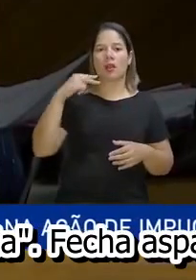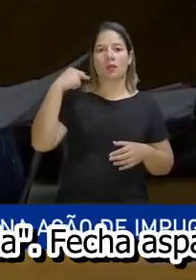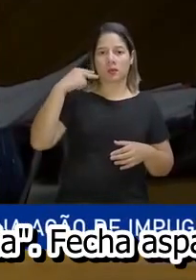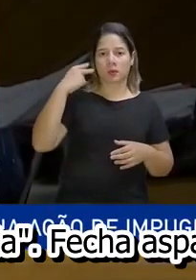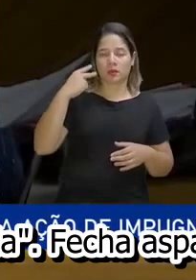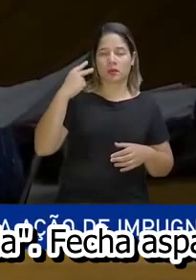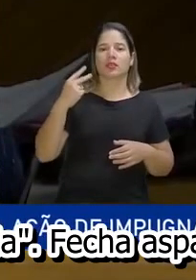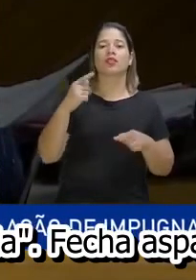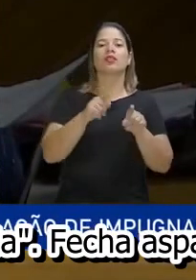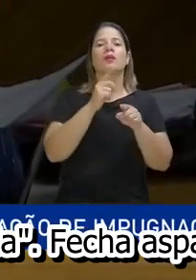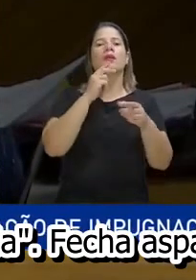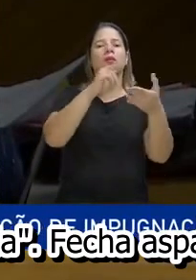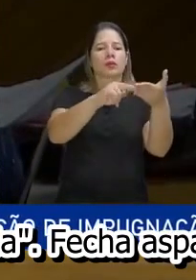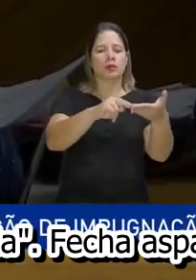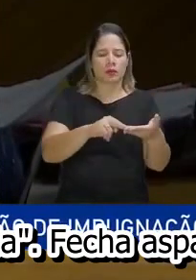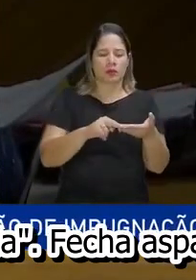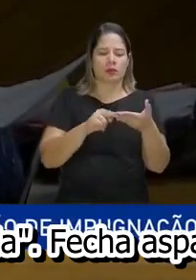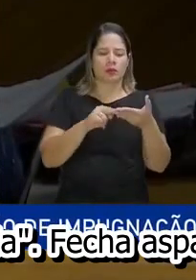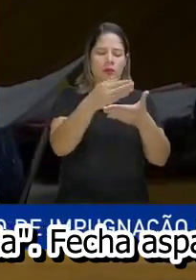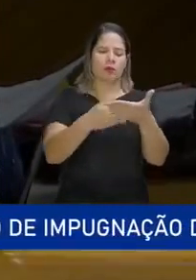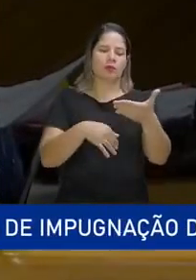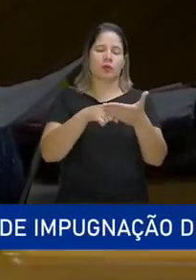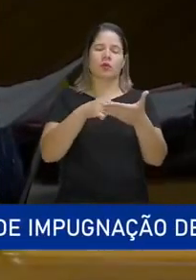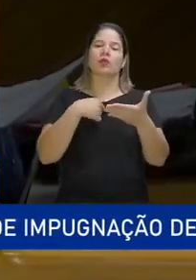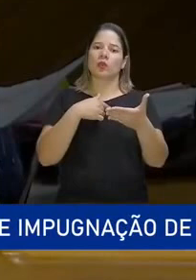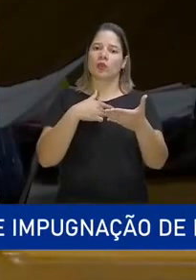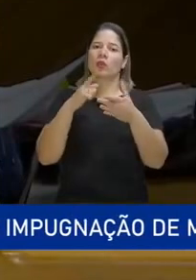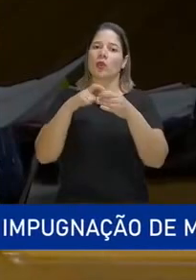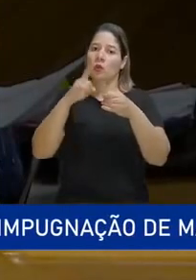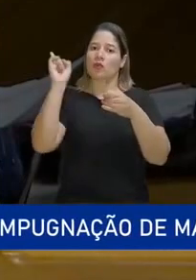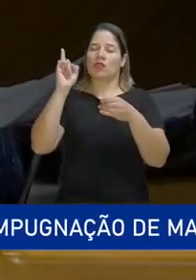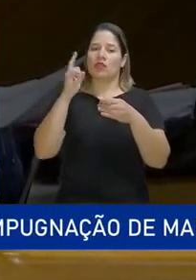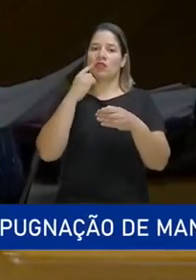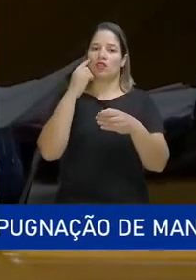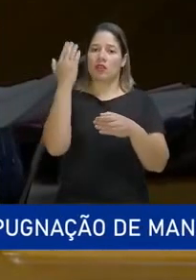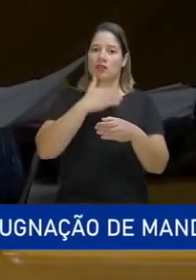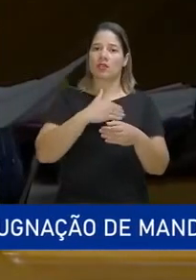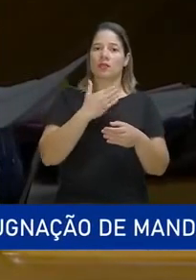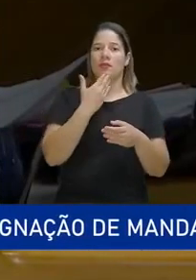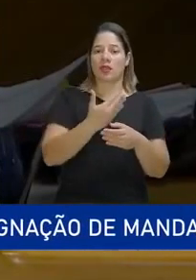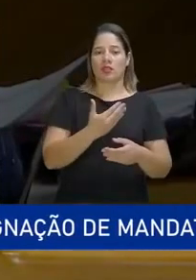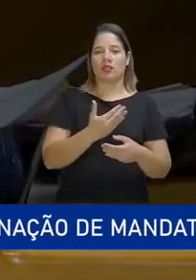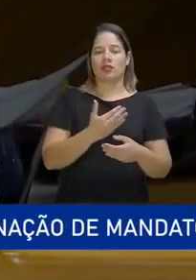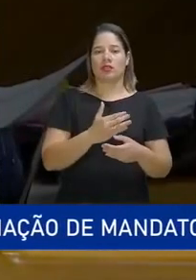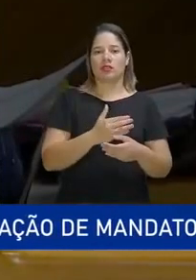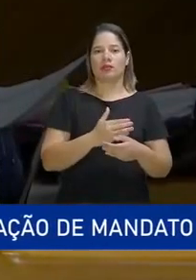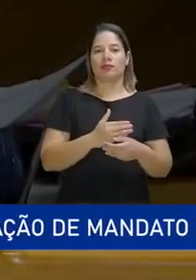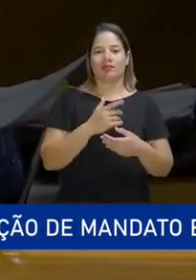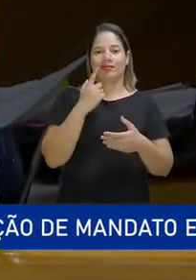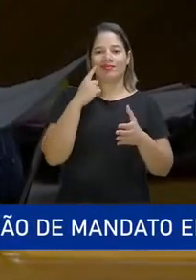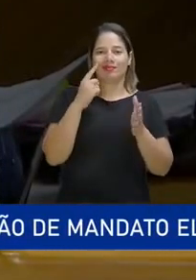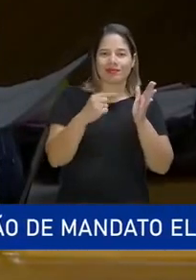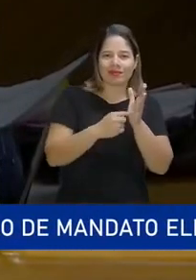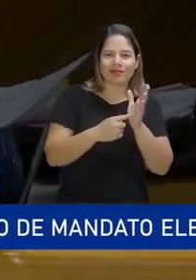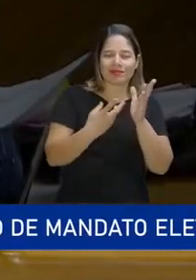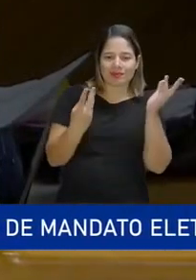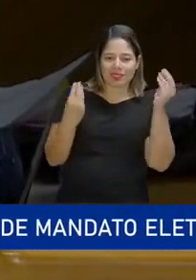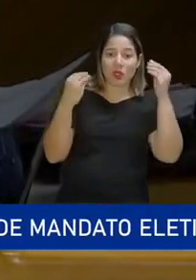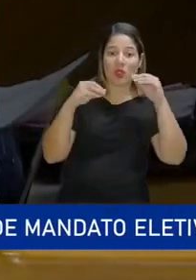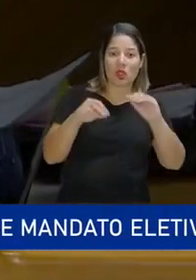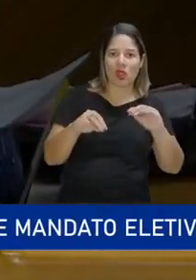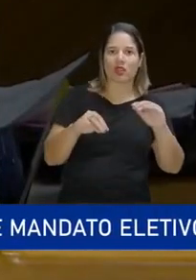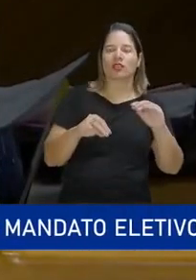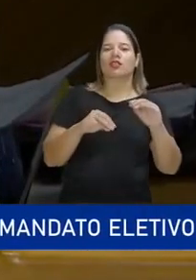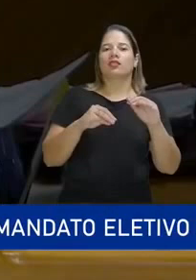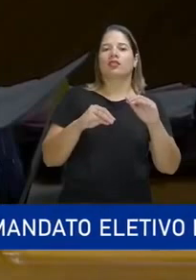a carta de anuência partidária, fecha aspas. Veja-se que o partido faz expressa menção